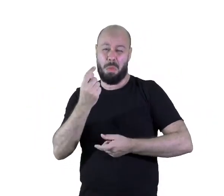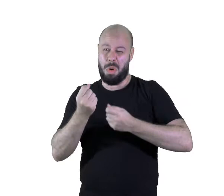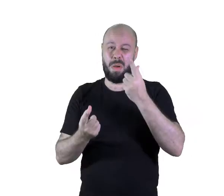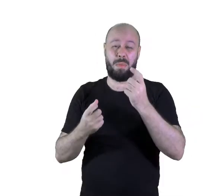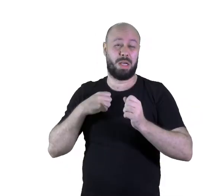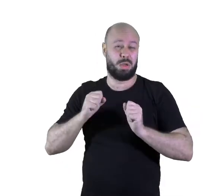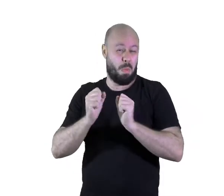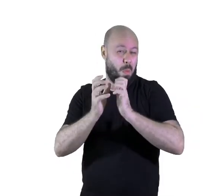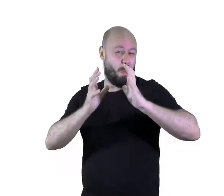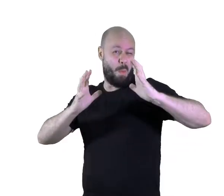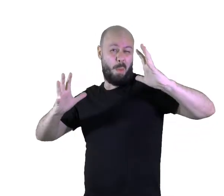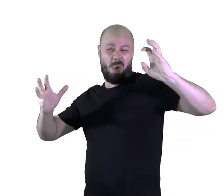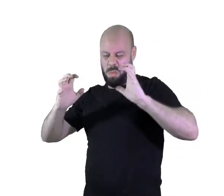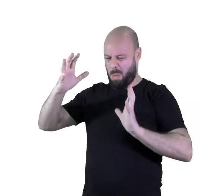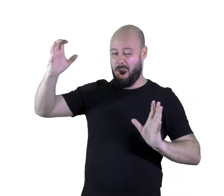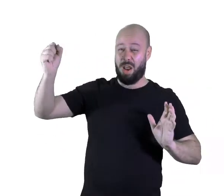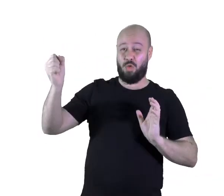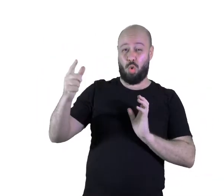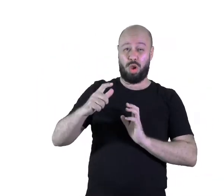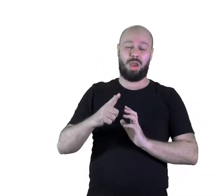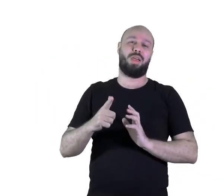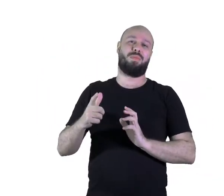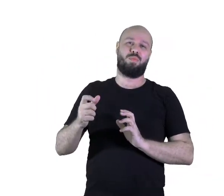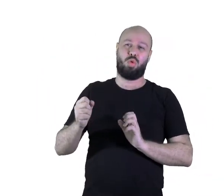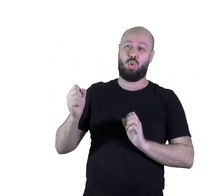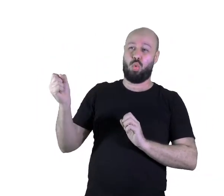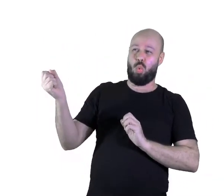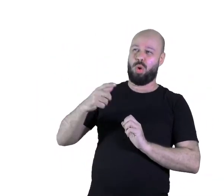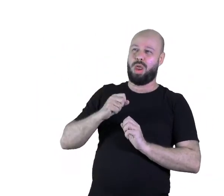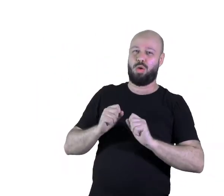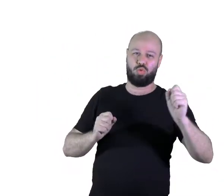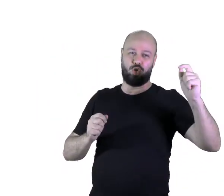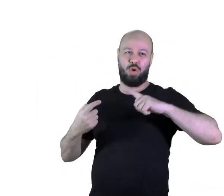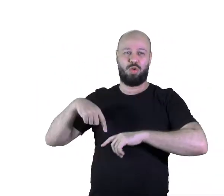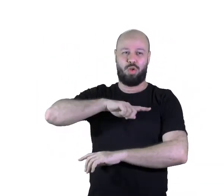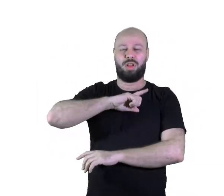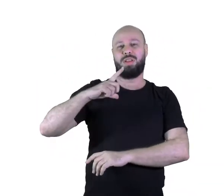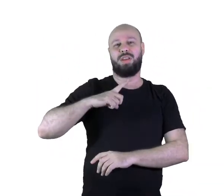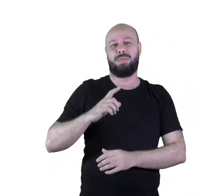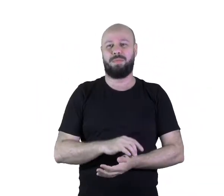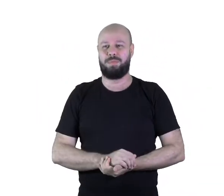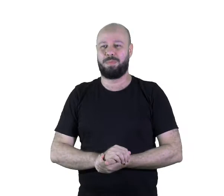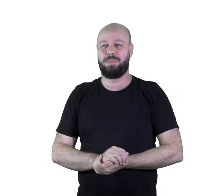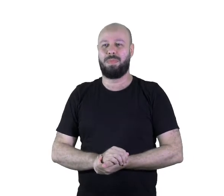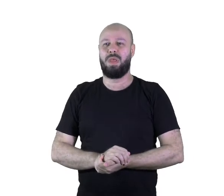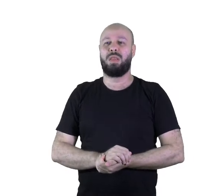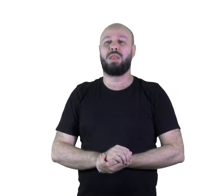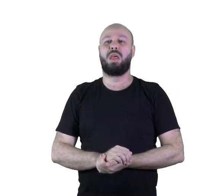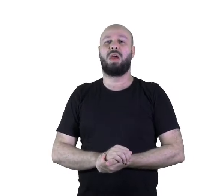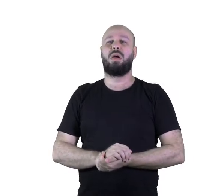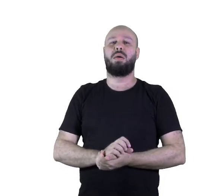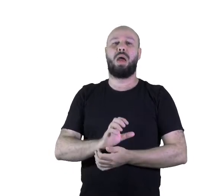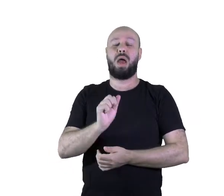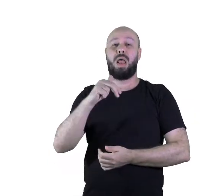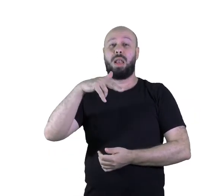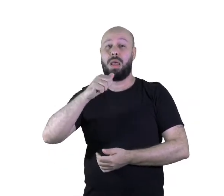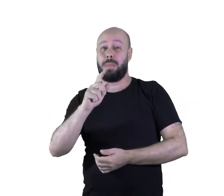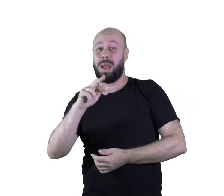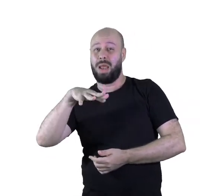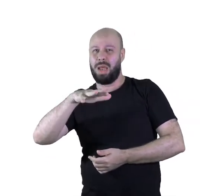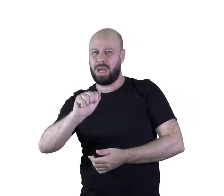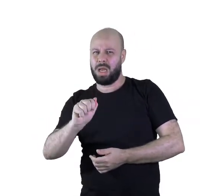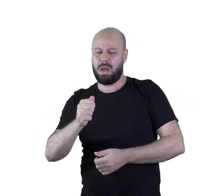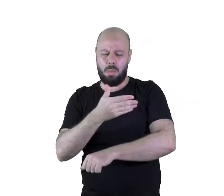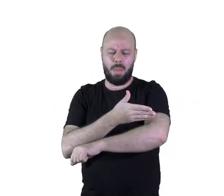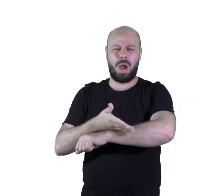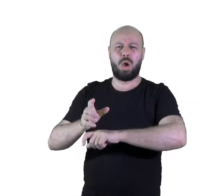vezes maiores do que o Sol. E também temos as anãs brancas, que surgem a partir da explosão de uma outra estrela. Então, uma outra estrela